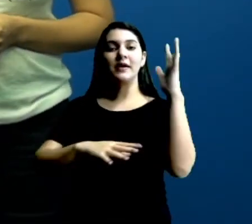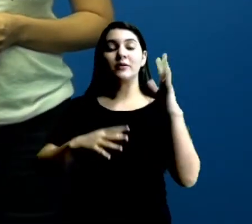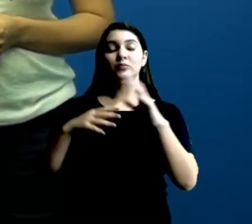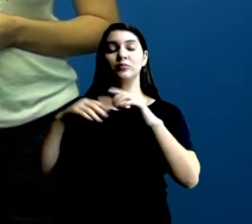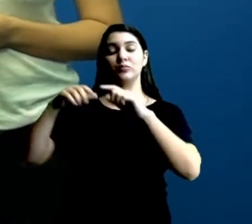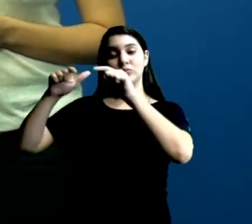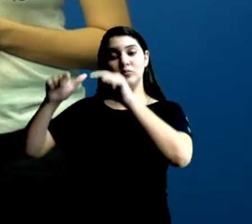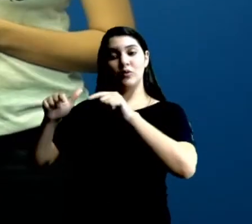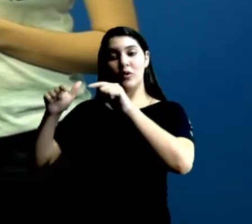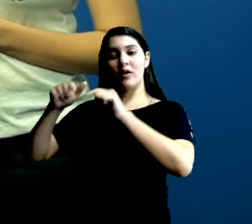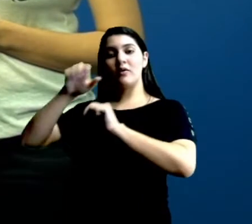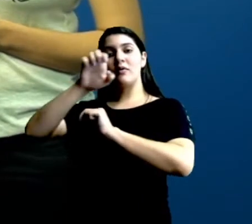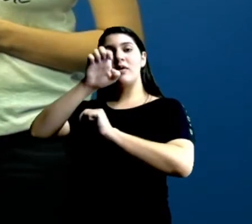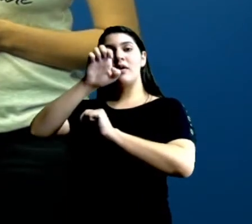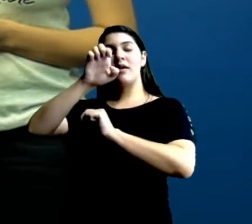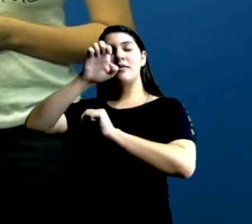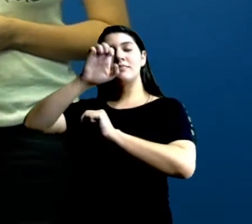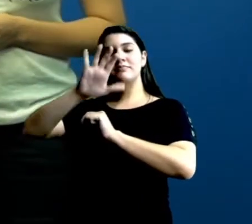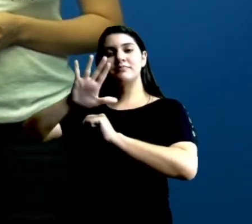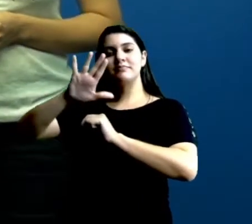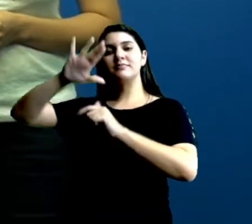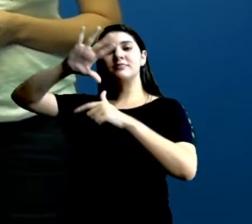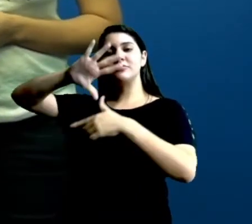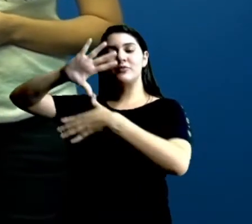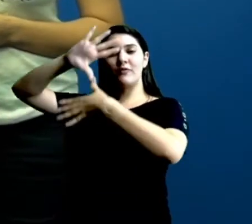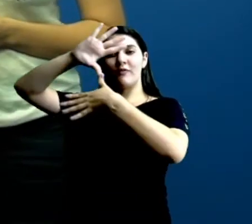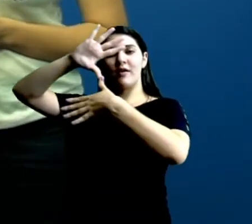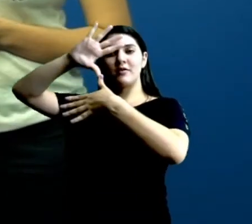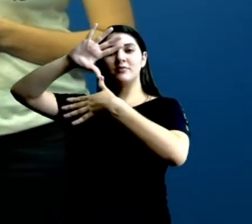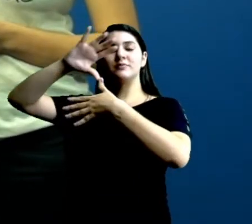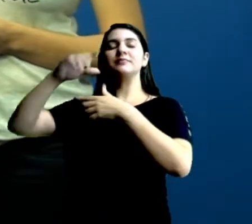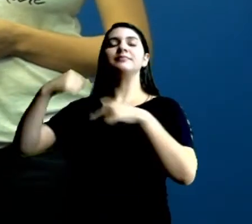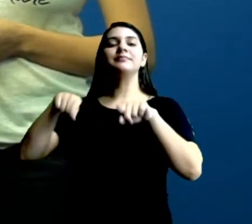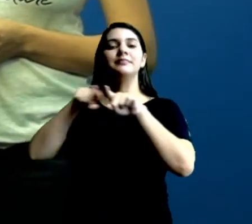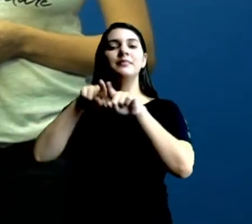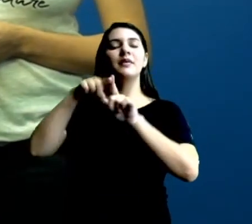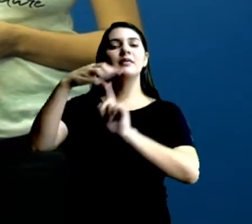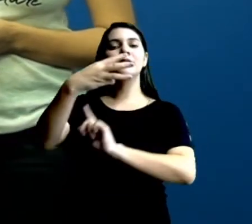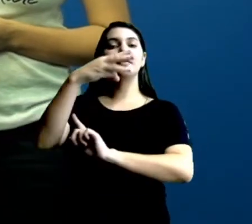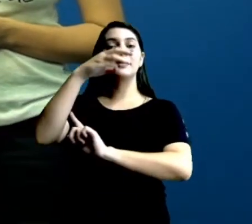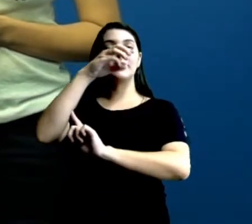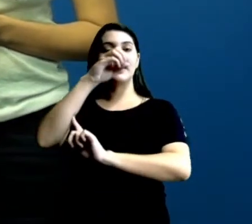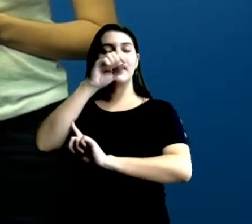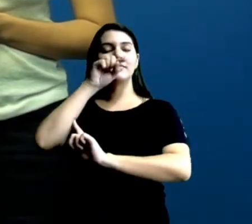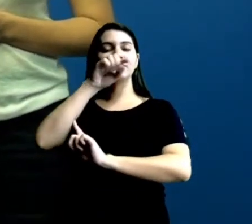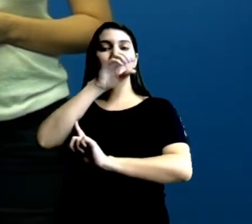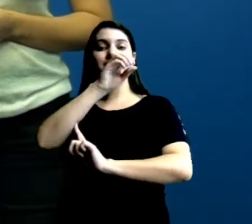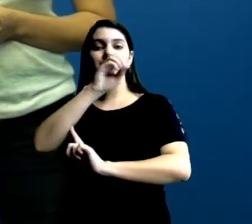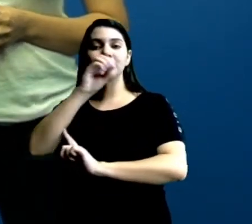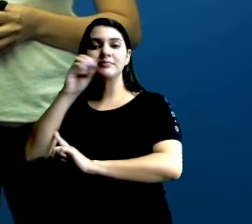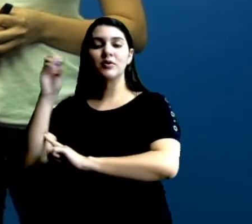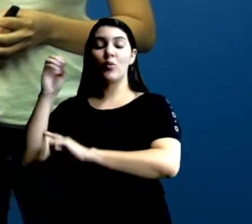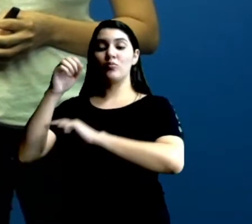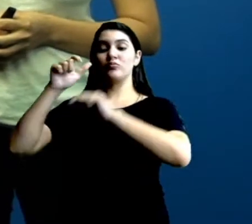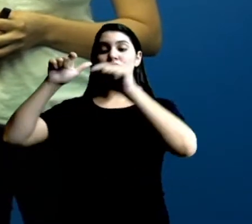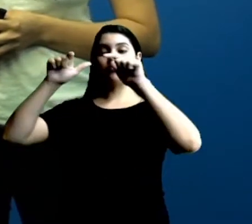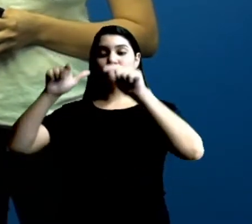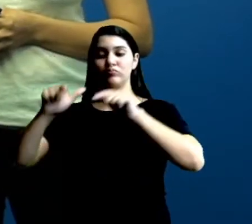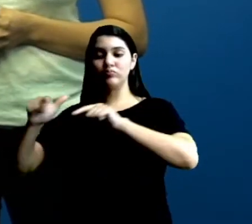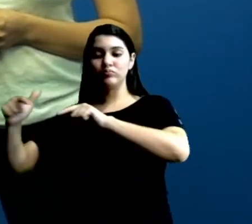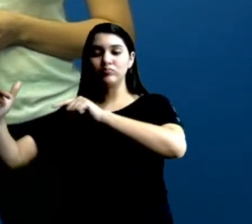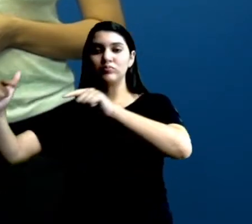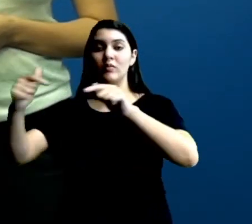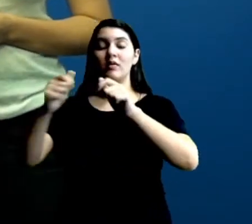sul. Possui mais de 1 bilhão de habitantes e 30 milhões de quilômetros quadrados de extensão, ou